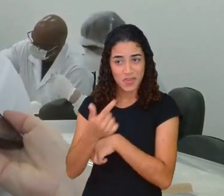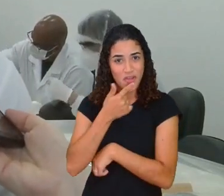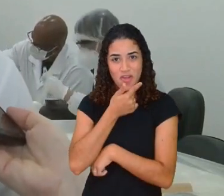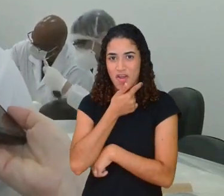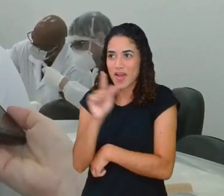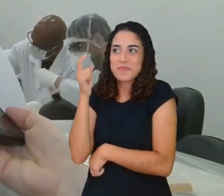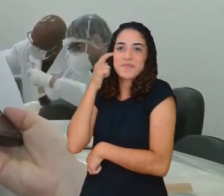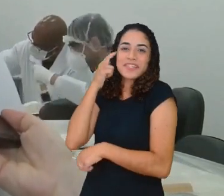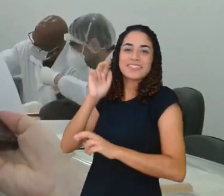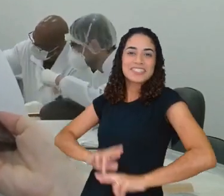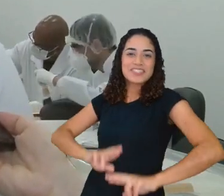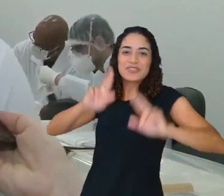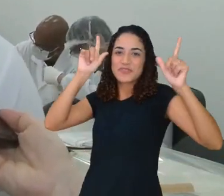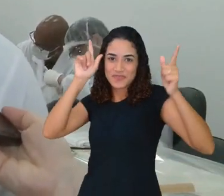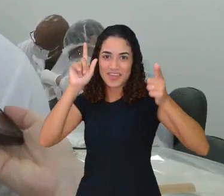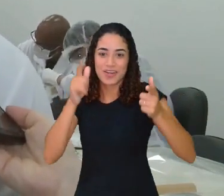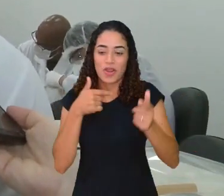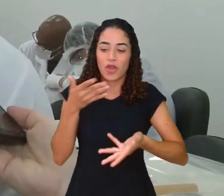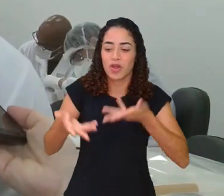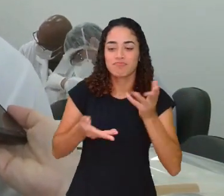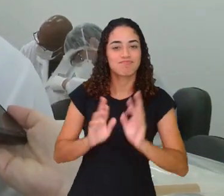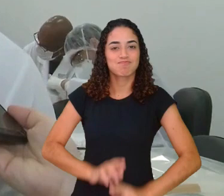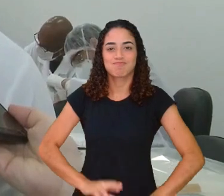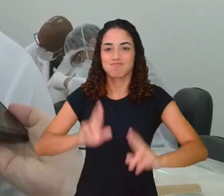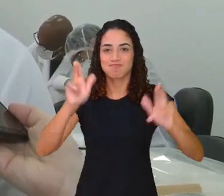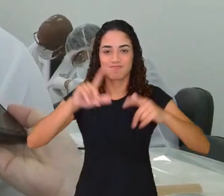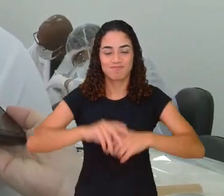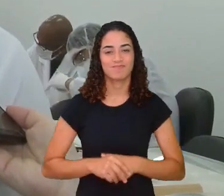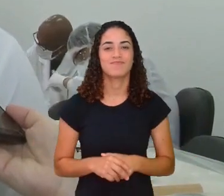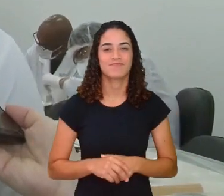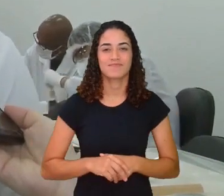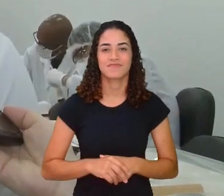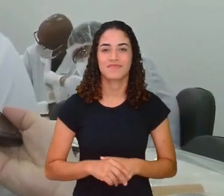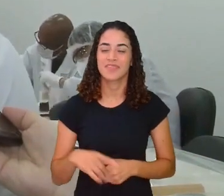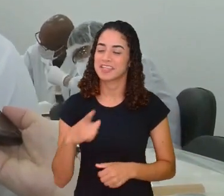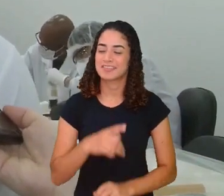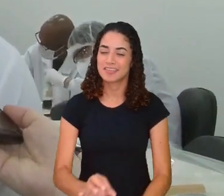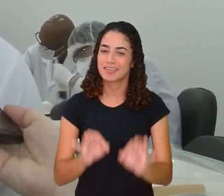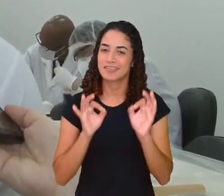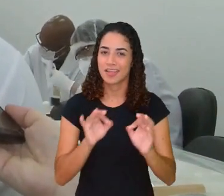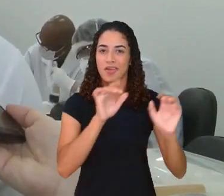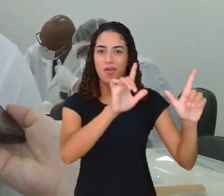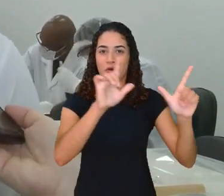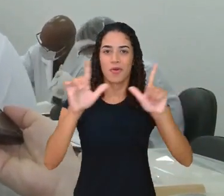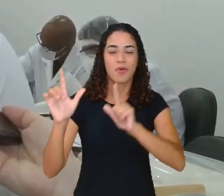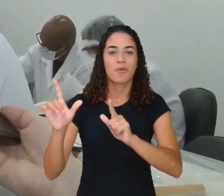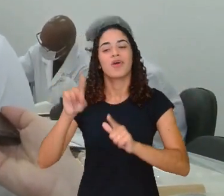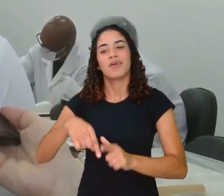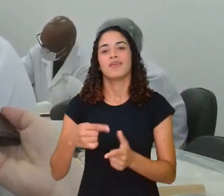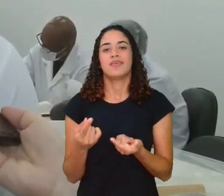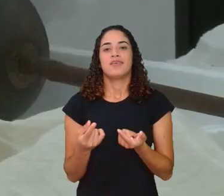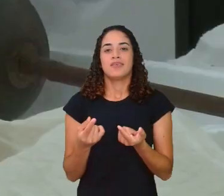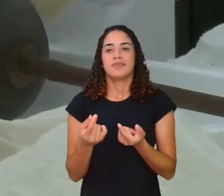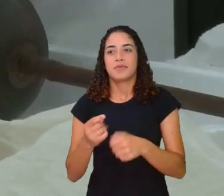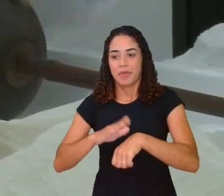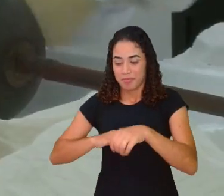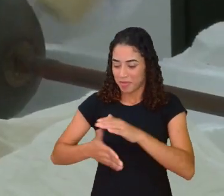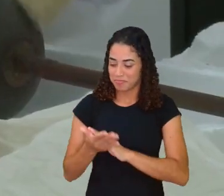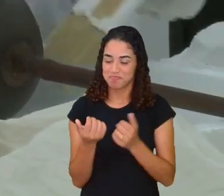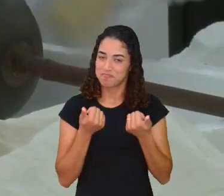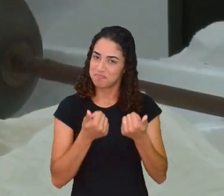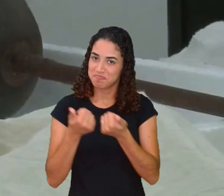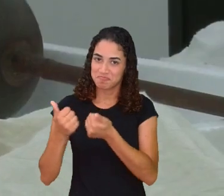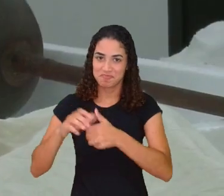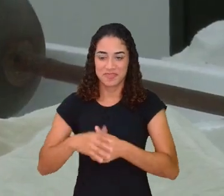visão, com outro cuidado, e com certeza as obras vão estar em boas mãos a partir de agora. E